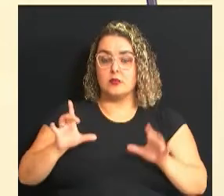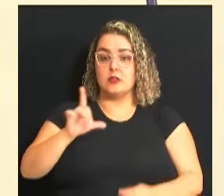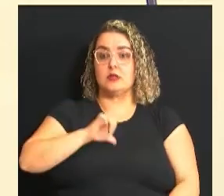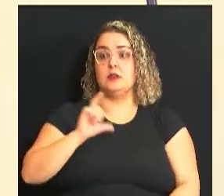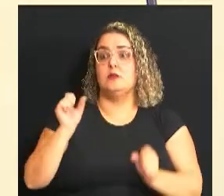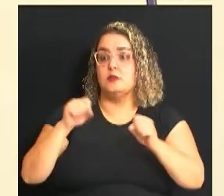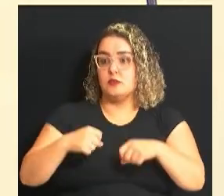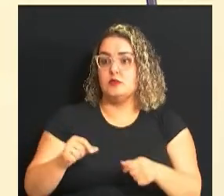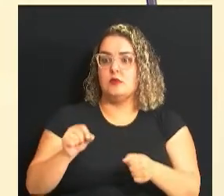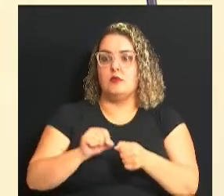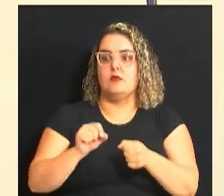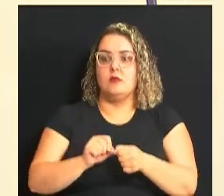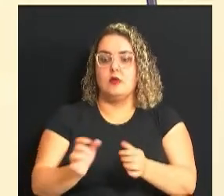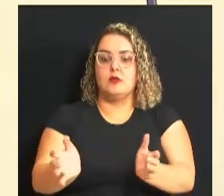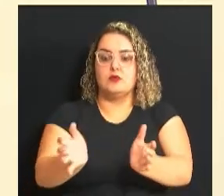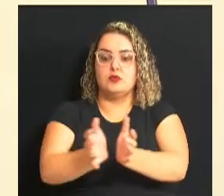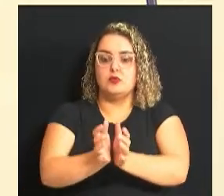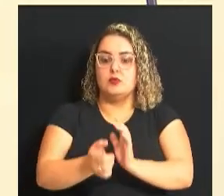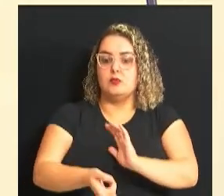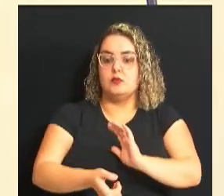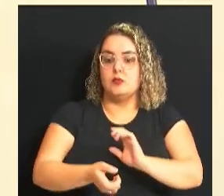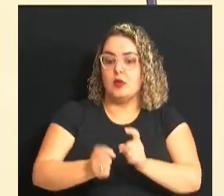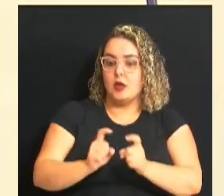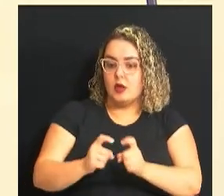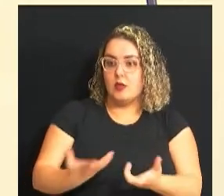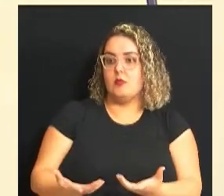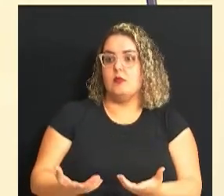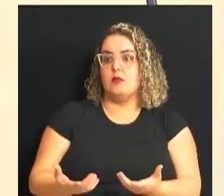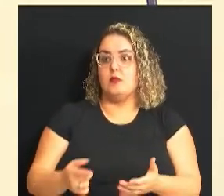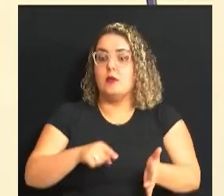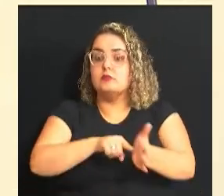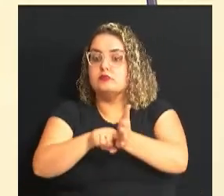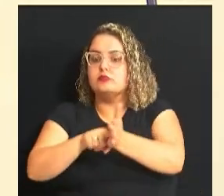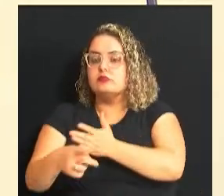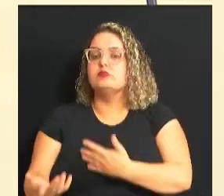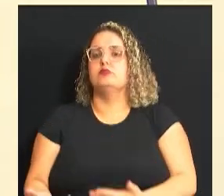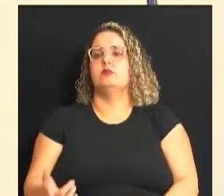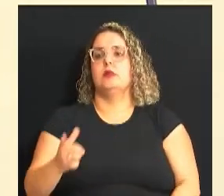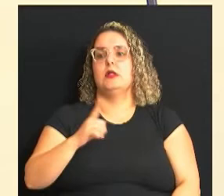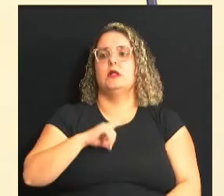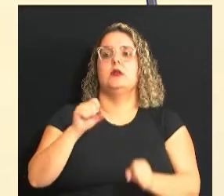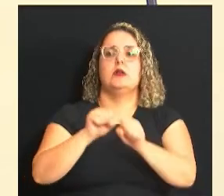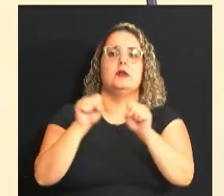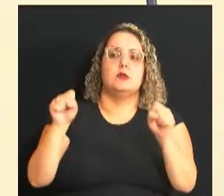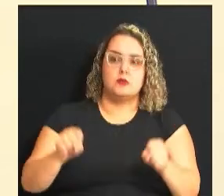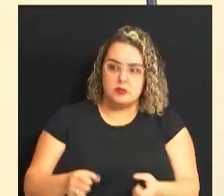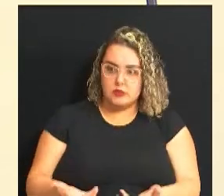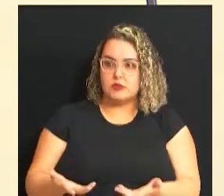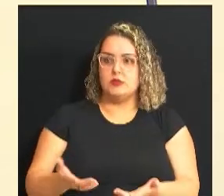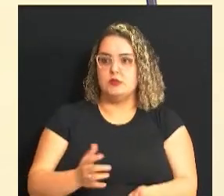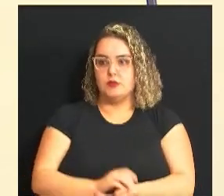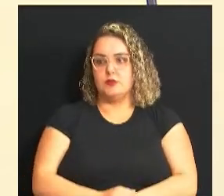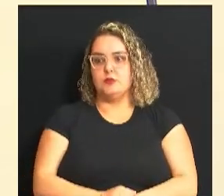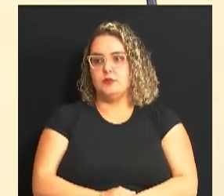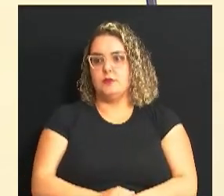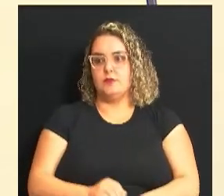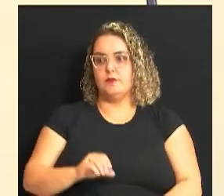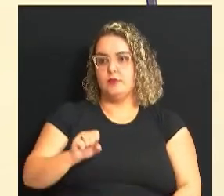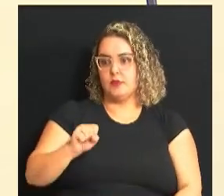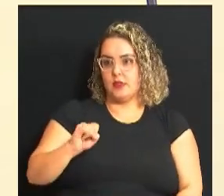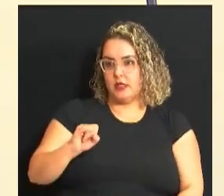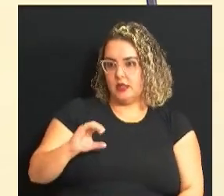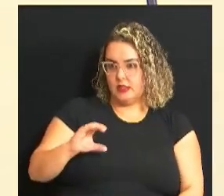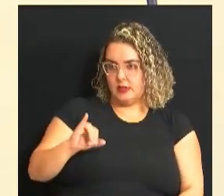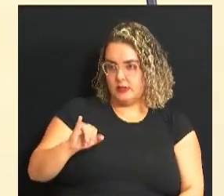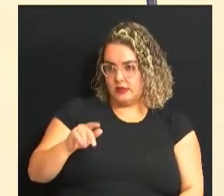feito grupos, reuniões para levantar essas demandas. Eles têm um sistema, que uns chamam CIPIA, outros